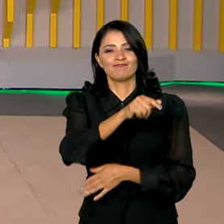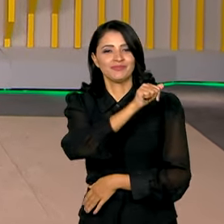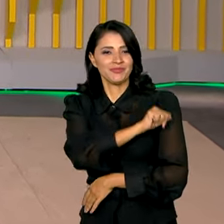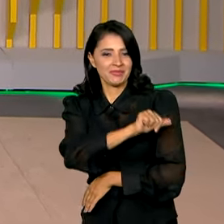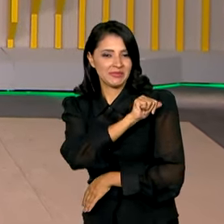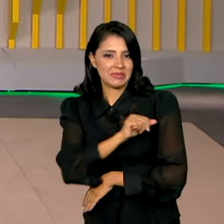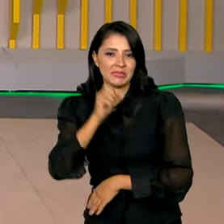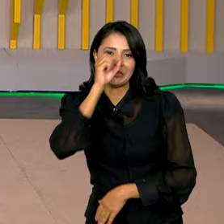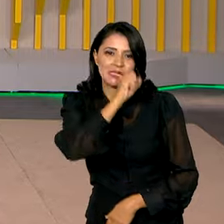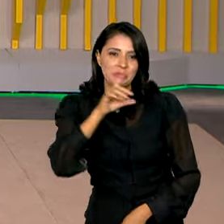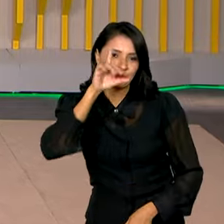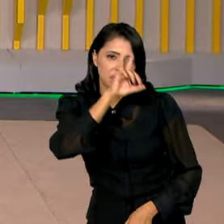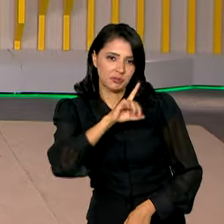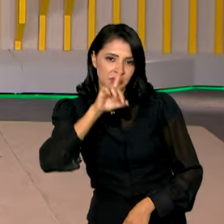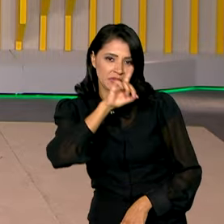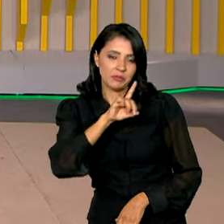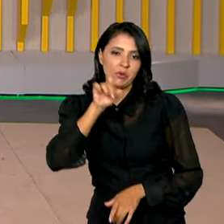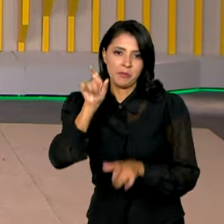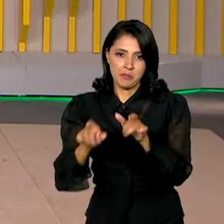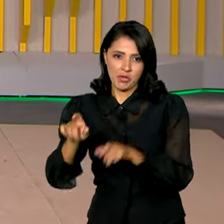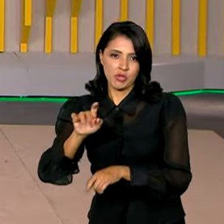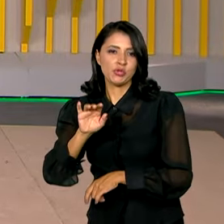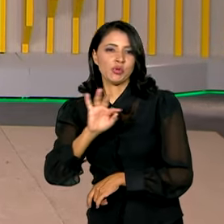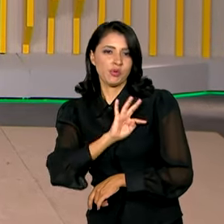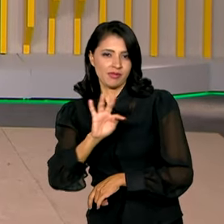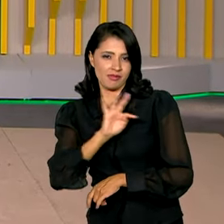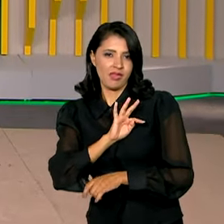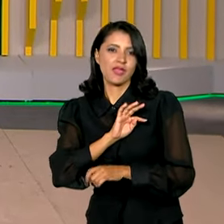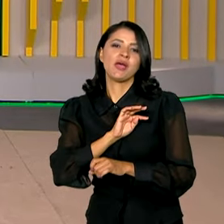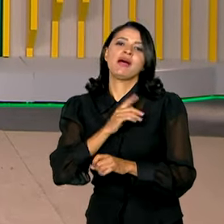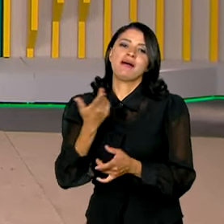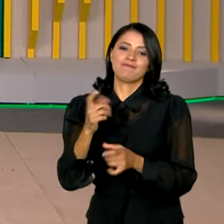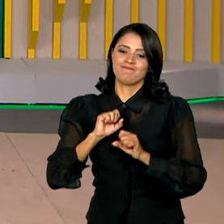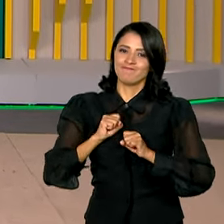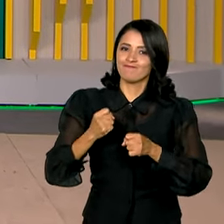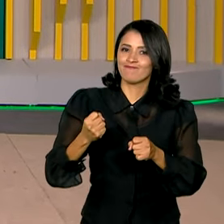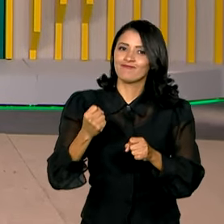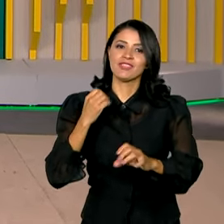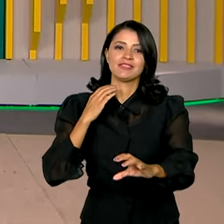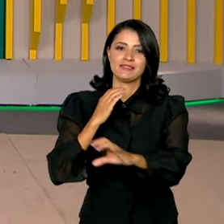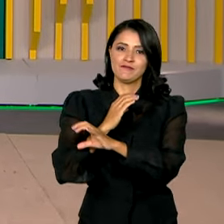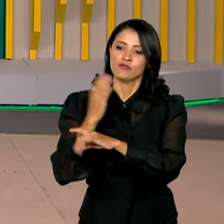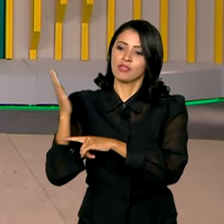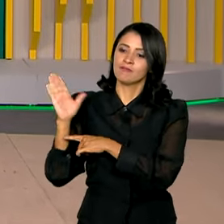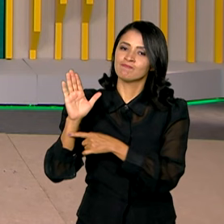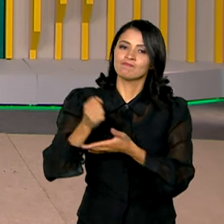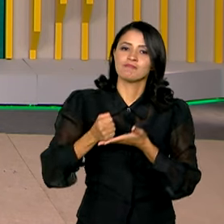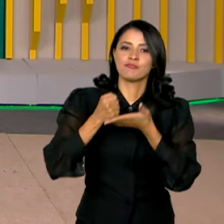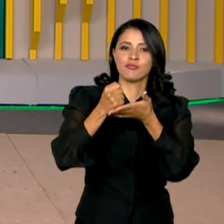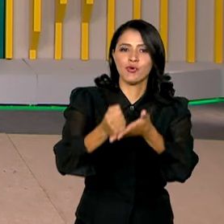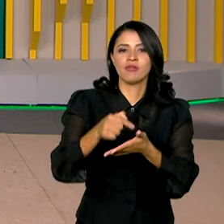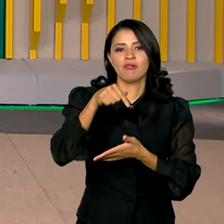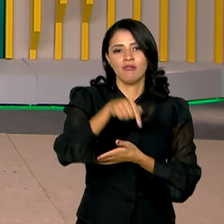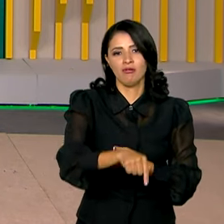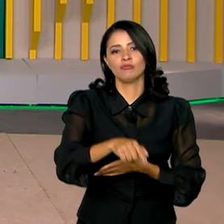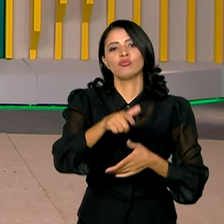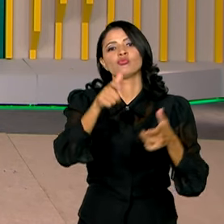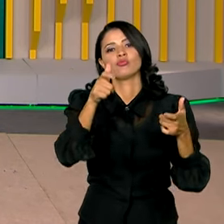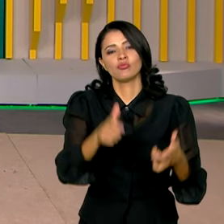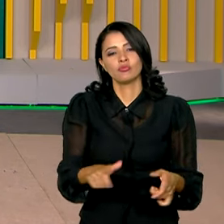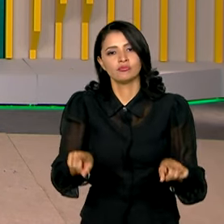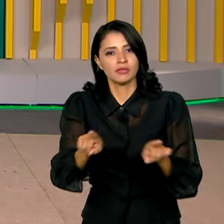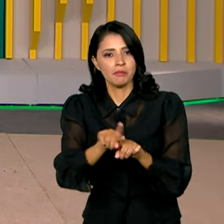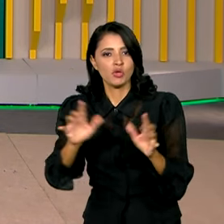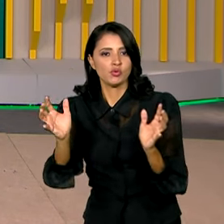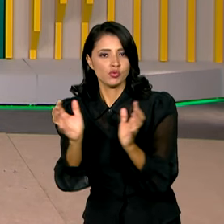neste fim de semana. Técnicos da Defesa Civil Nacional estão prestando apoio aos gestores locais, além de uma comitiva